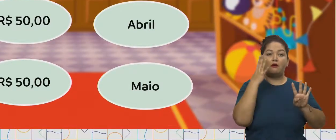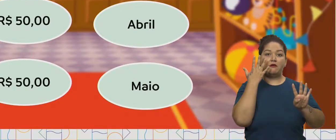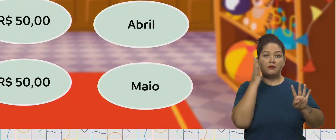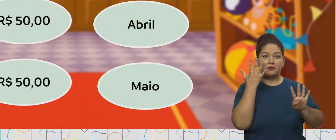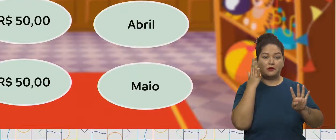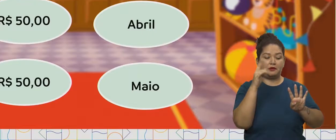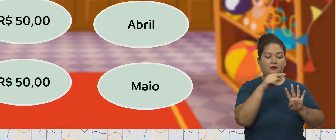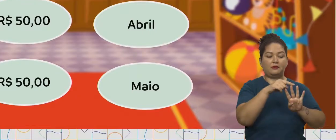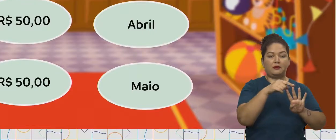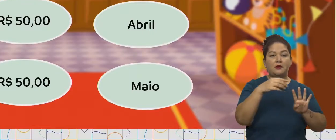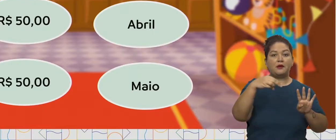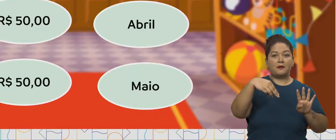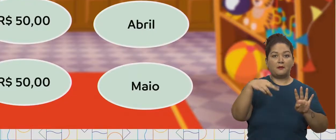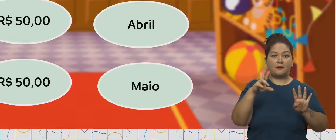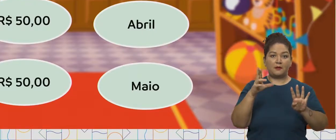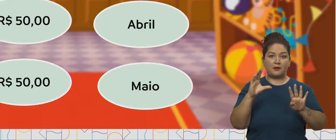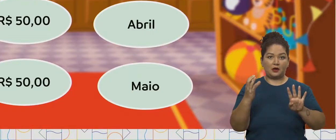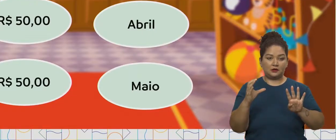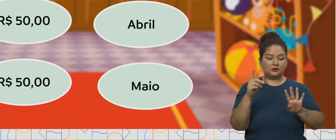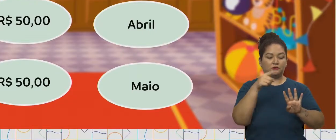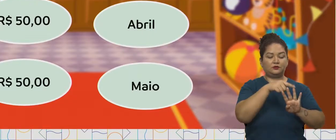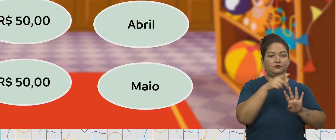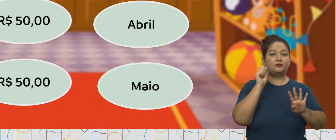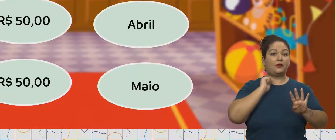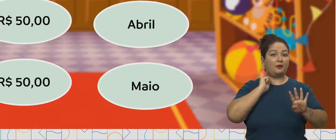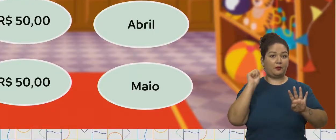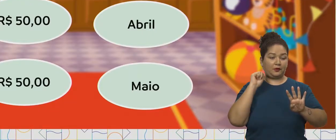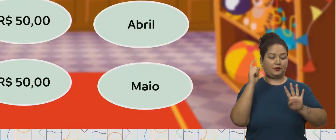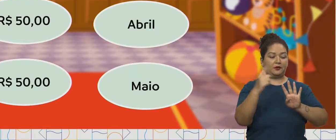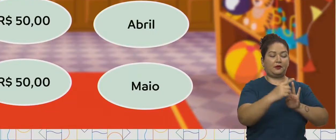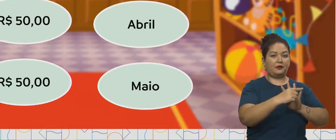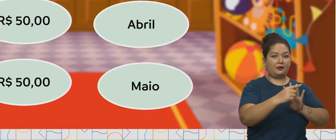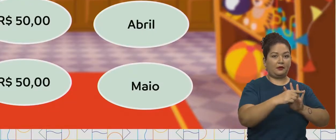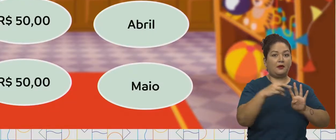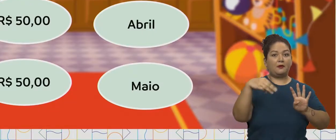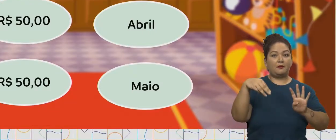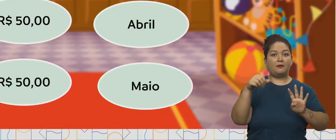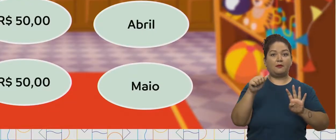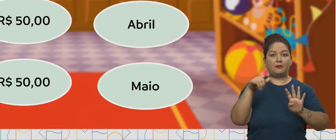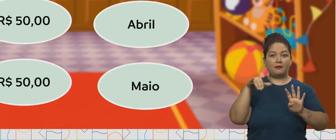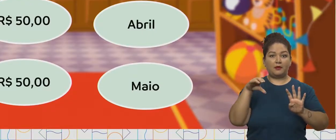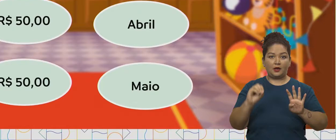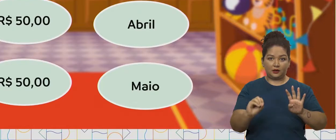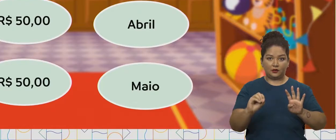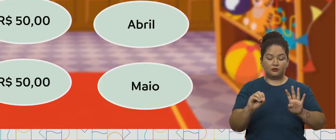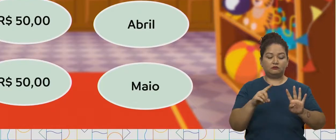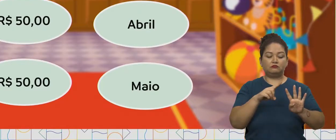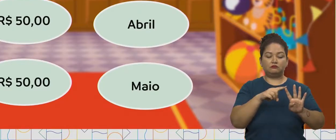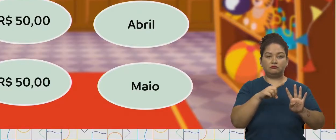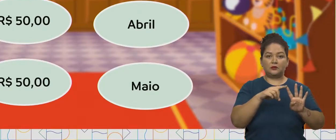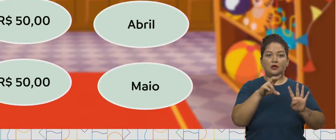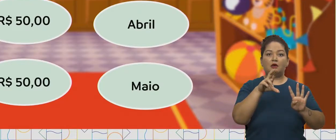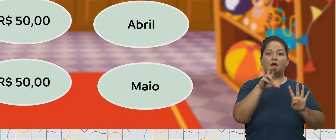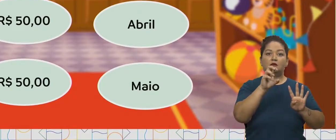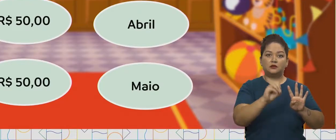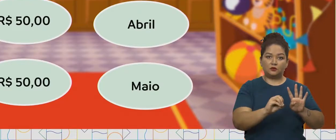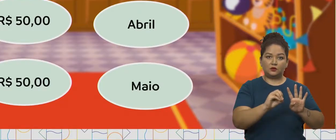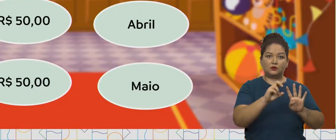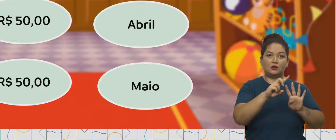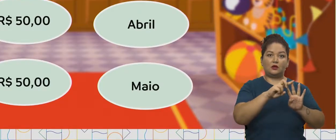em 4 boletos, no valor de R$50. E isso irá totalizar os R$200,